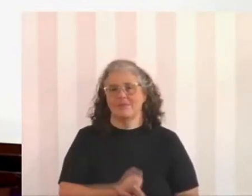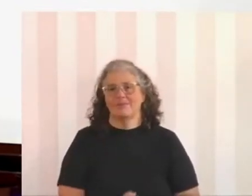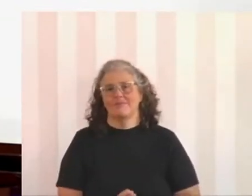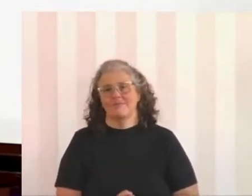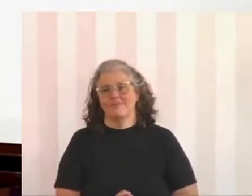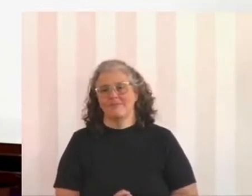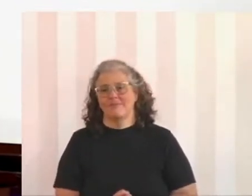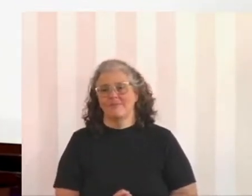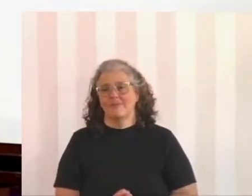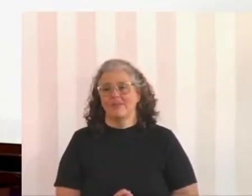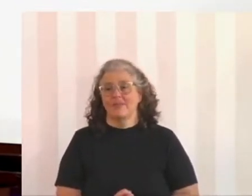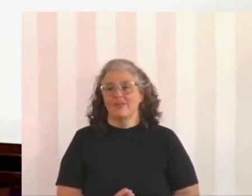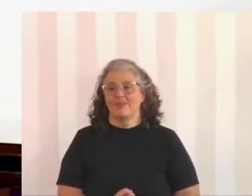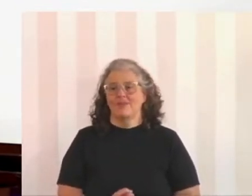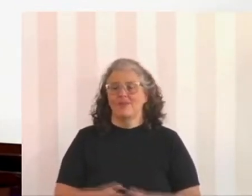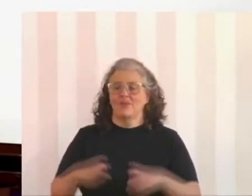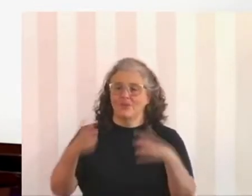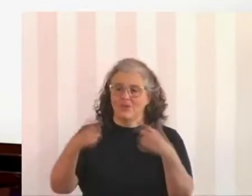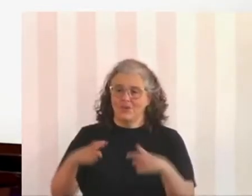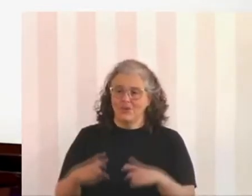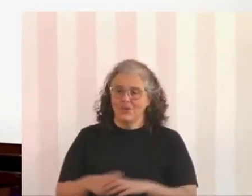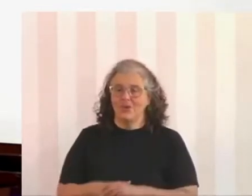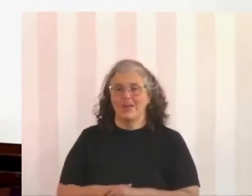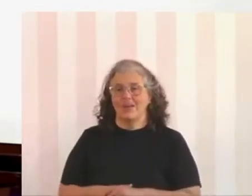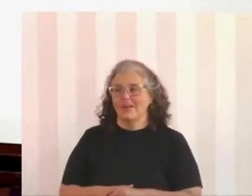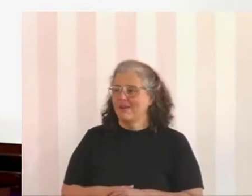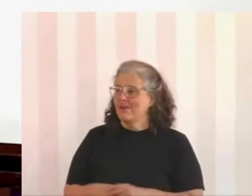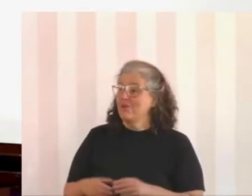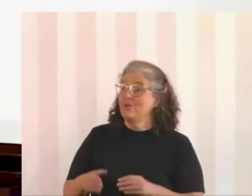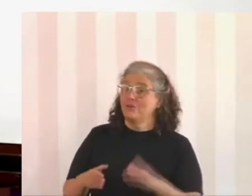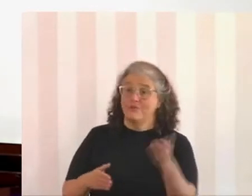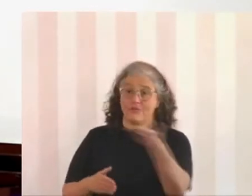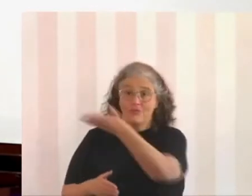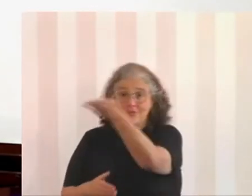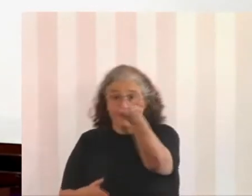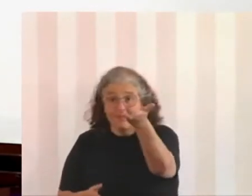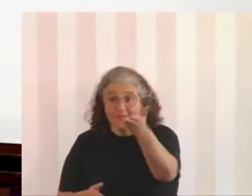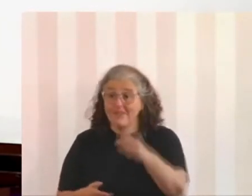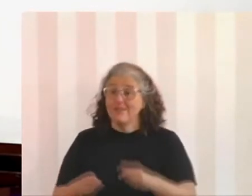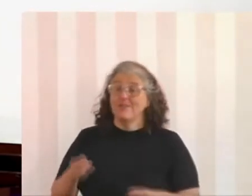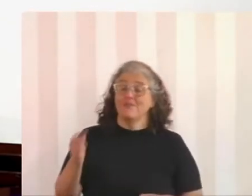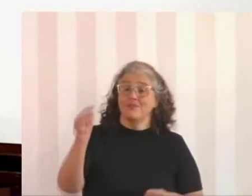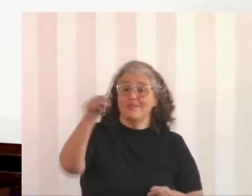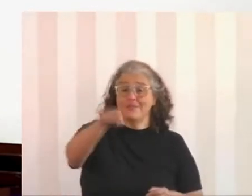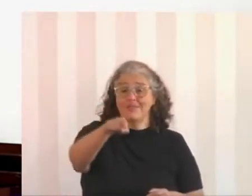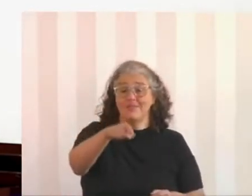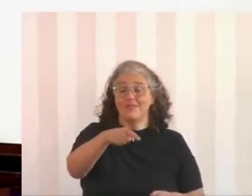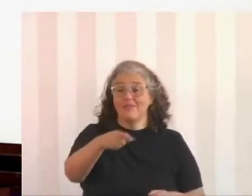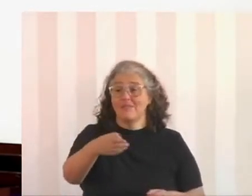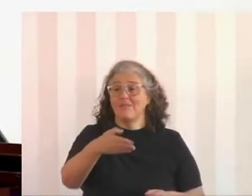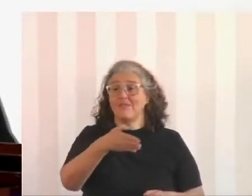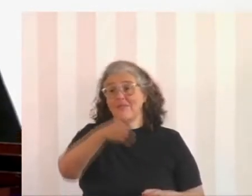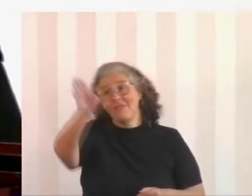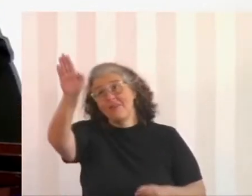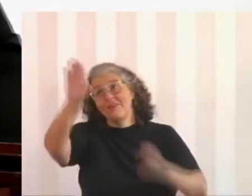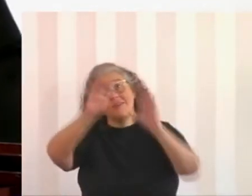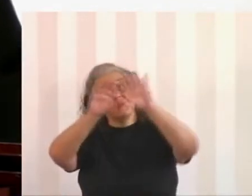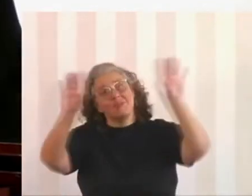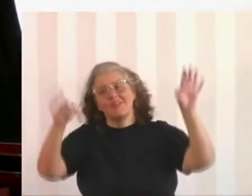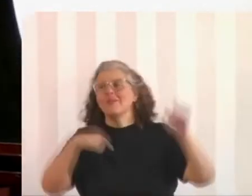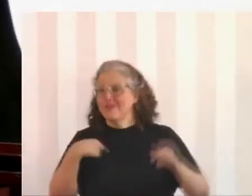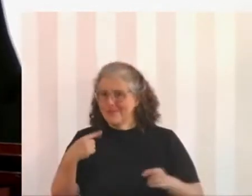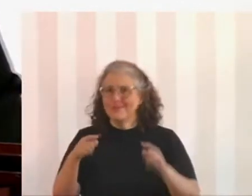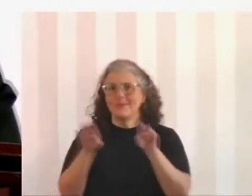e o lugar que você vai, eu também vou, e lá onde nós estaremos, nós vamos juntos fazer o quê? Dizer, santo, santo, santo